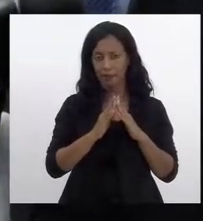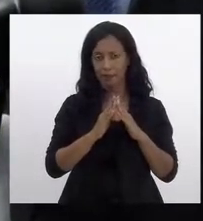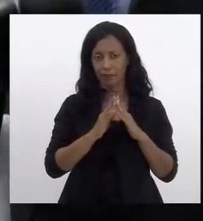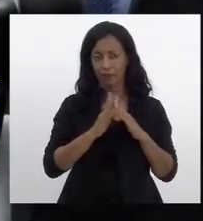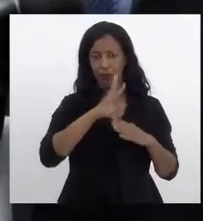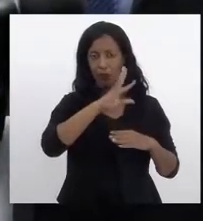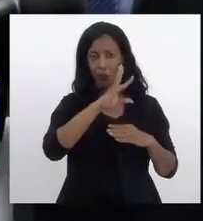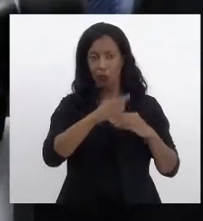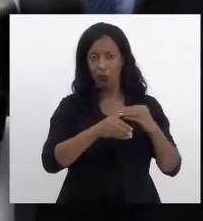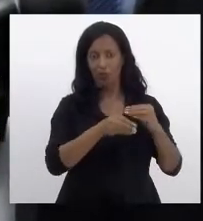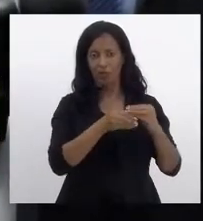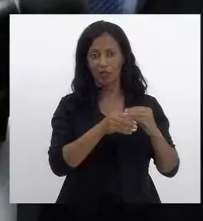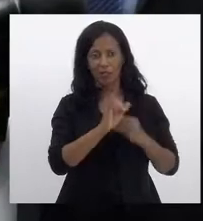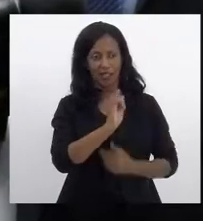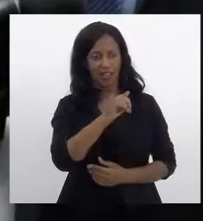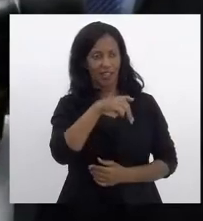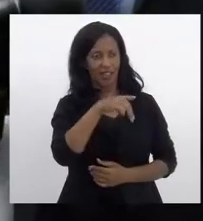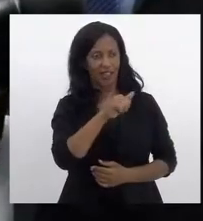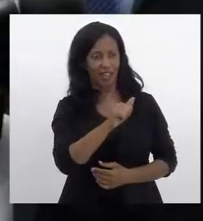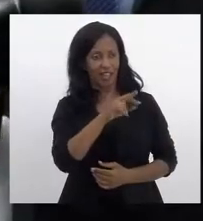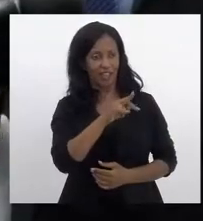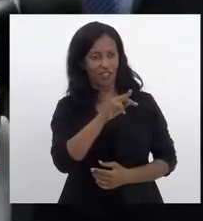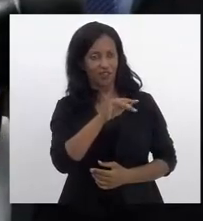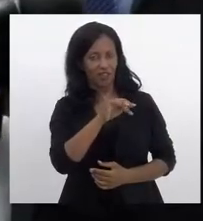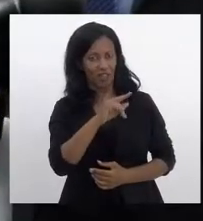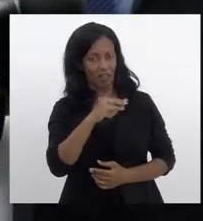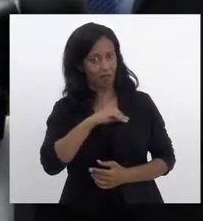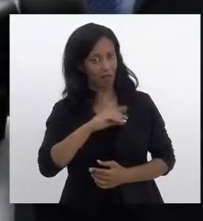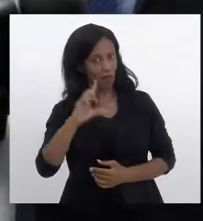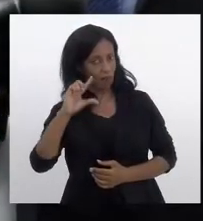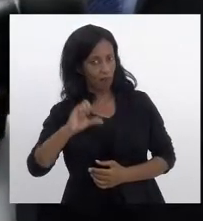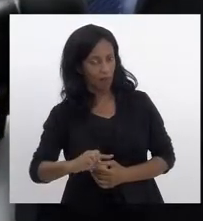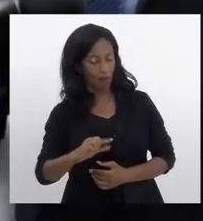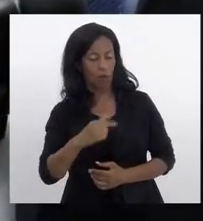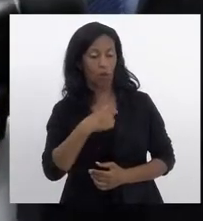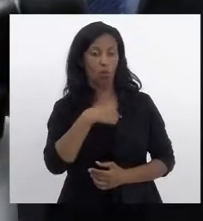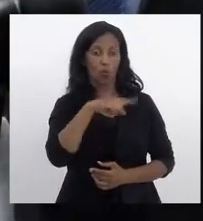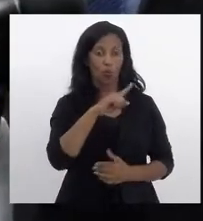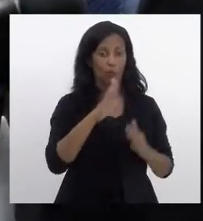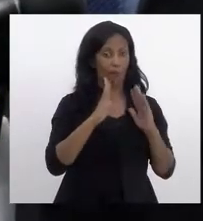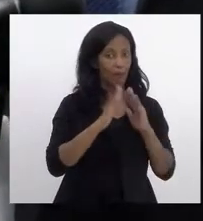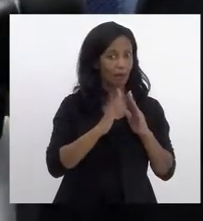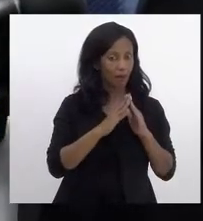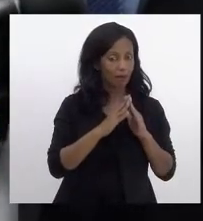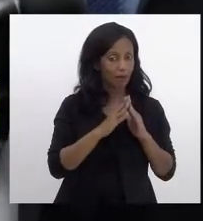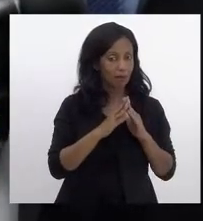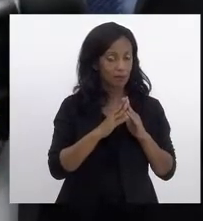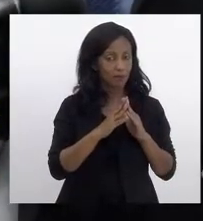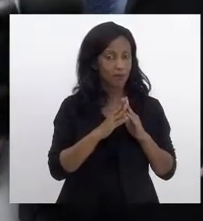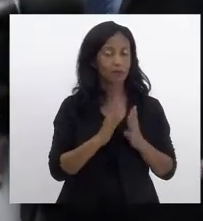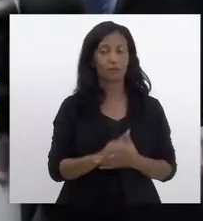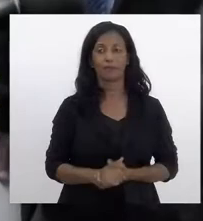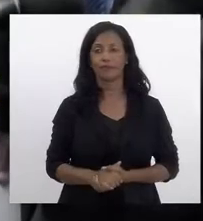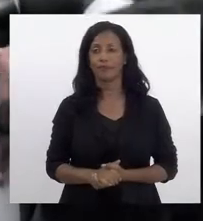o adicional de inatividade, esse vai ganhar menos. E outro levou para casa